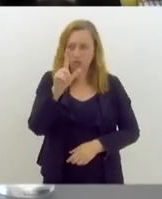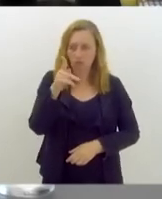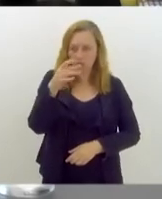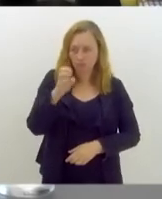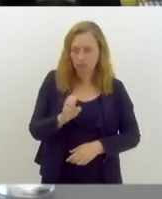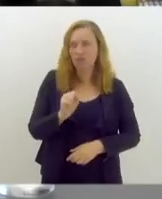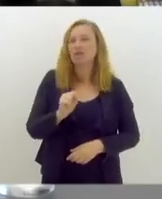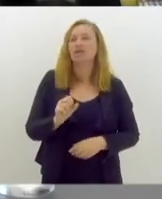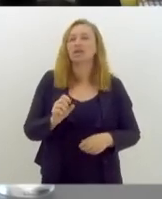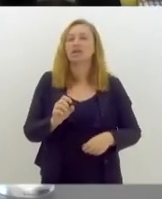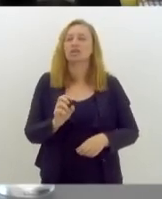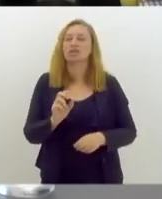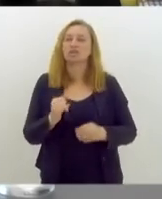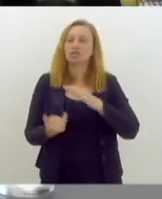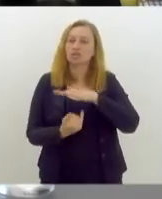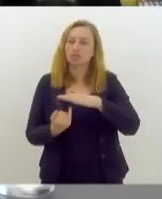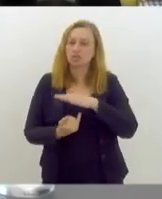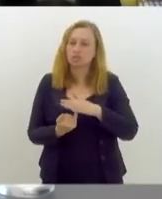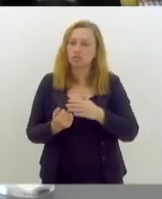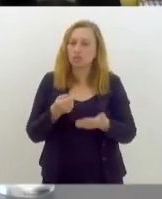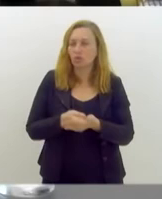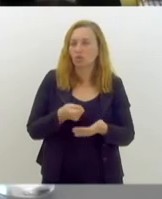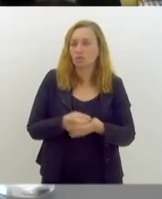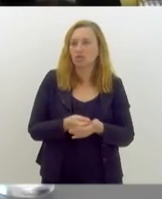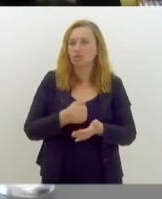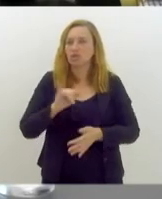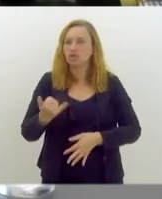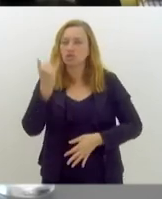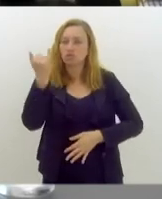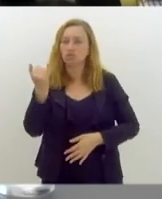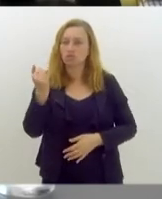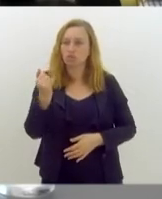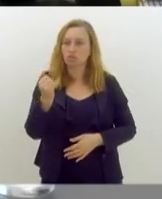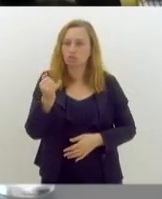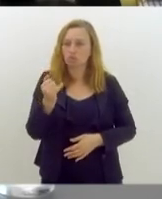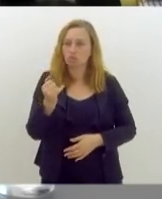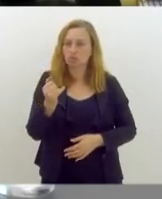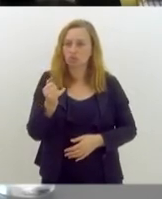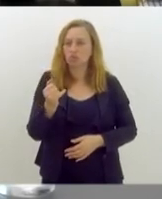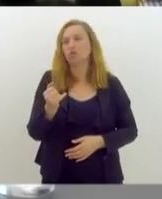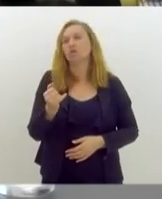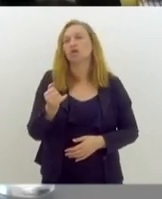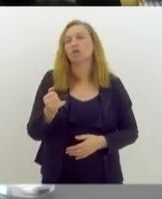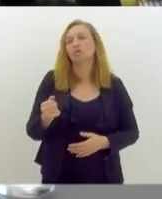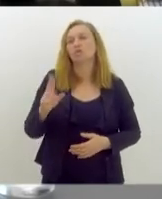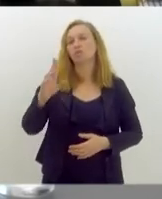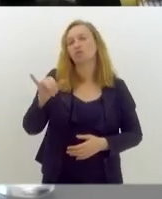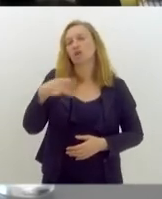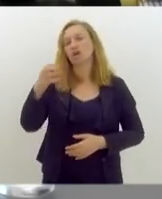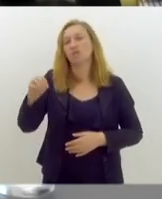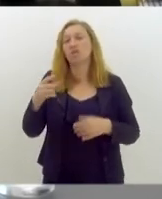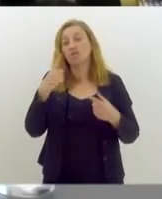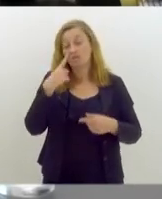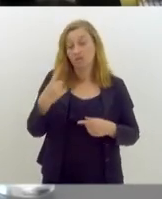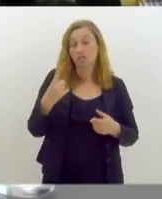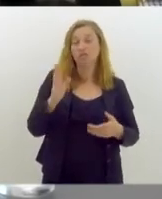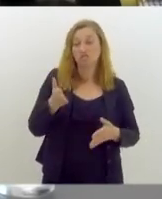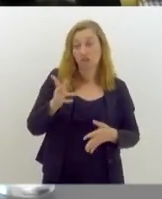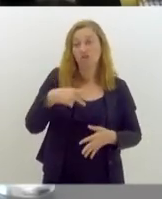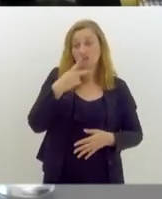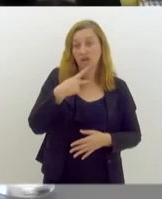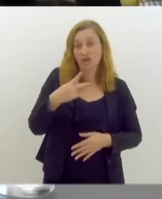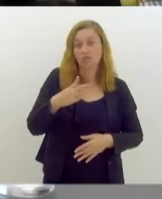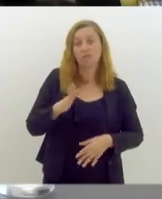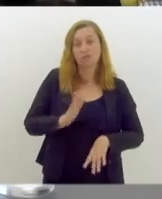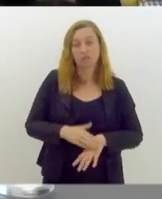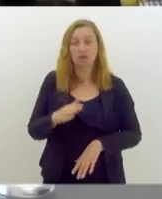da cobrança de juros por parte da União ausente subnacionais não é tendo em vista que Como já dissemos aqui em